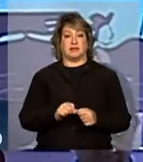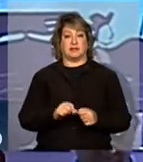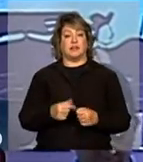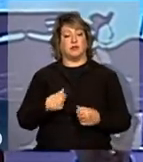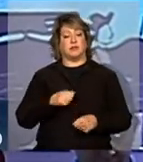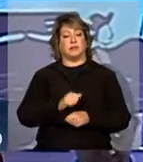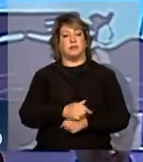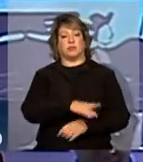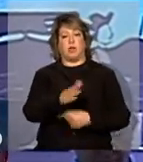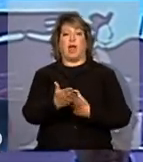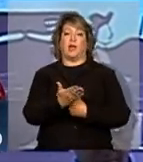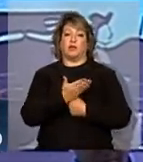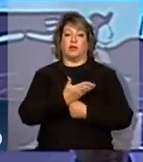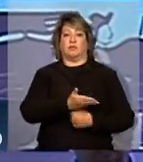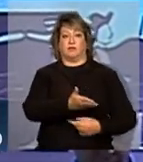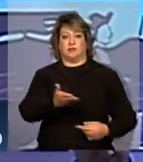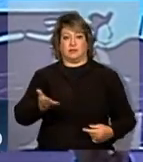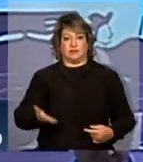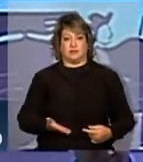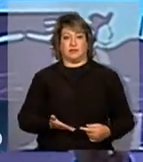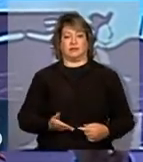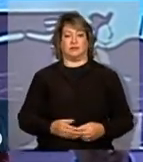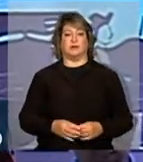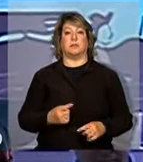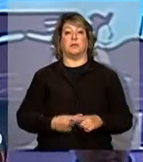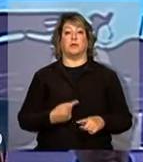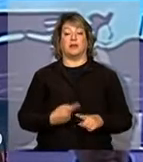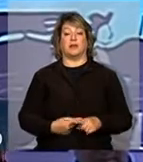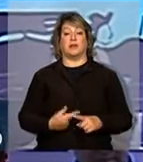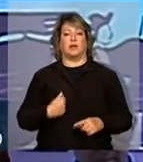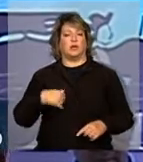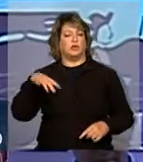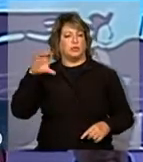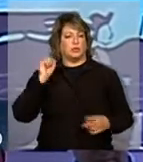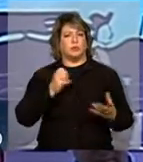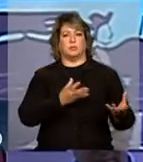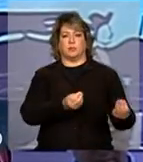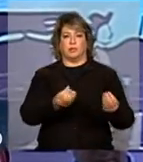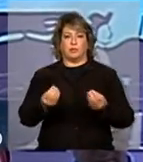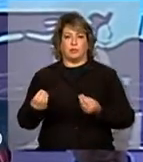com o apoio de vocês, porque escutei bastante,